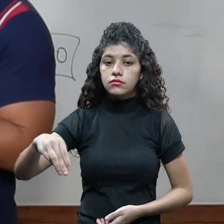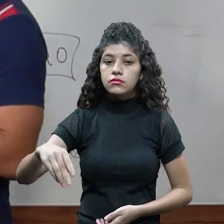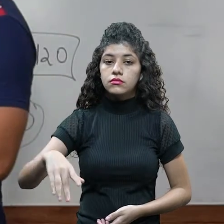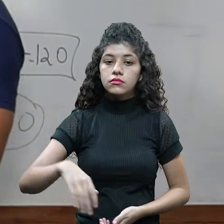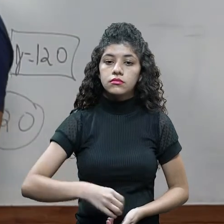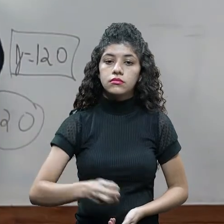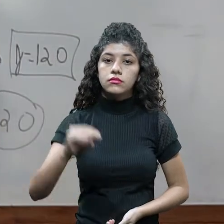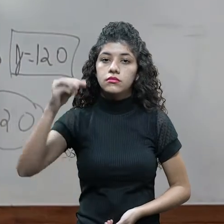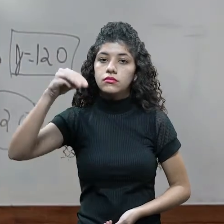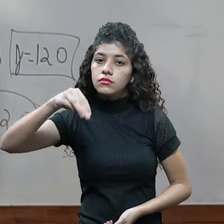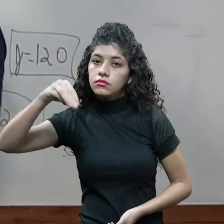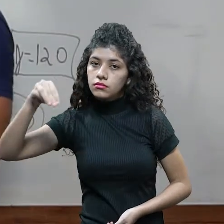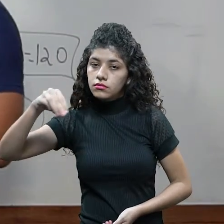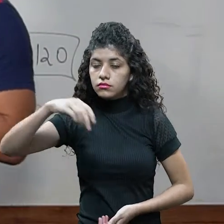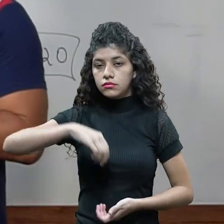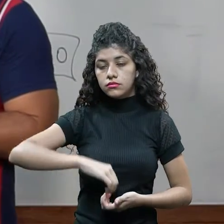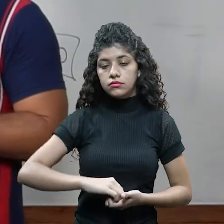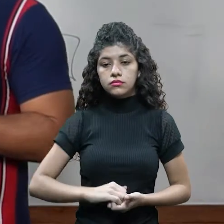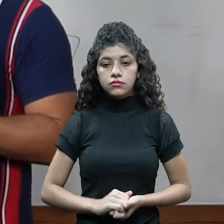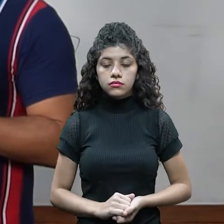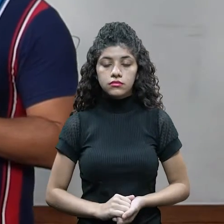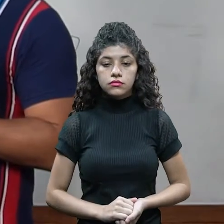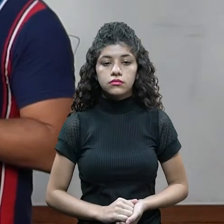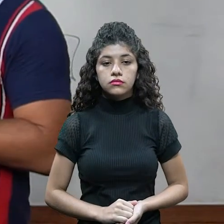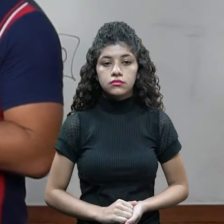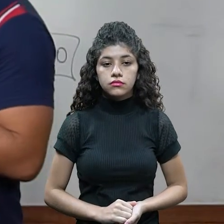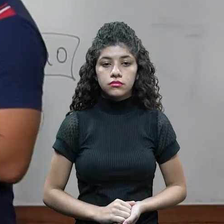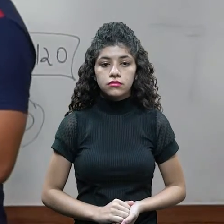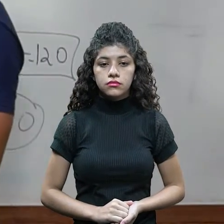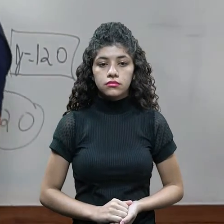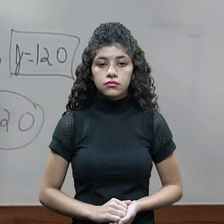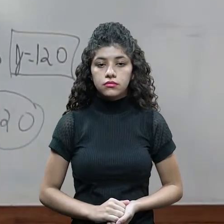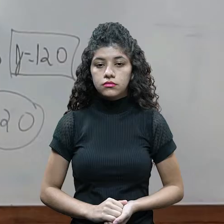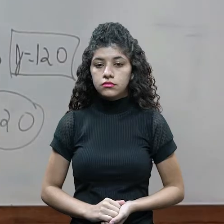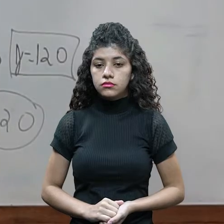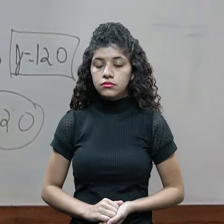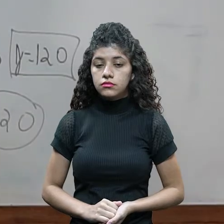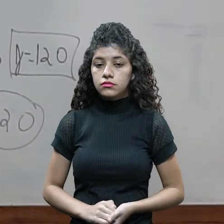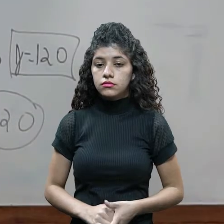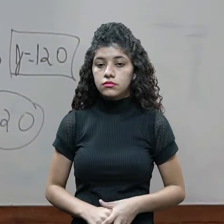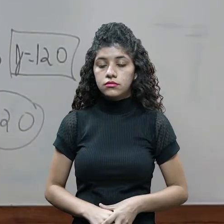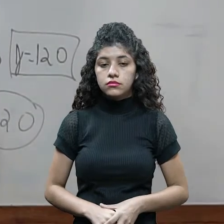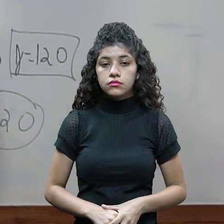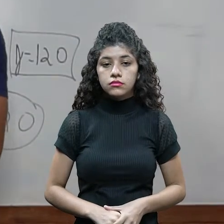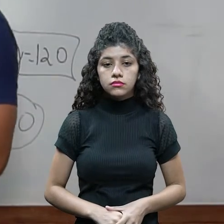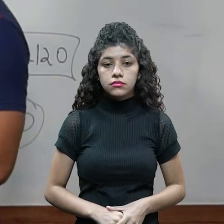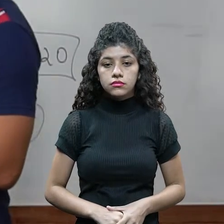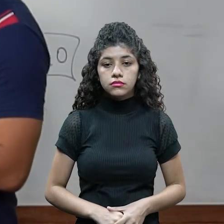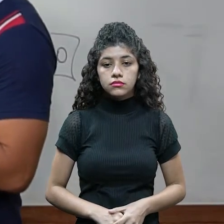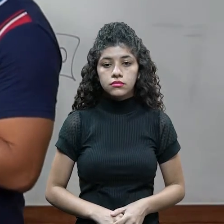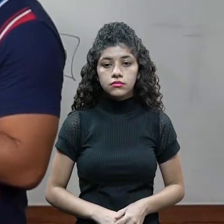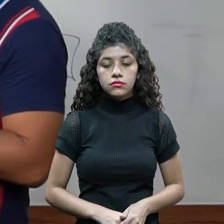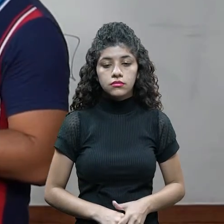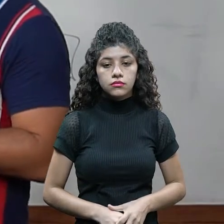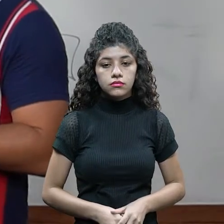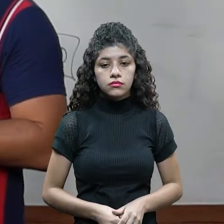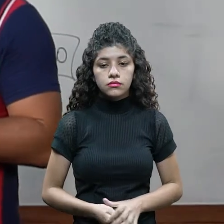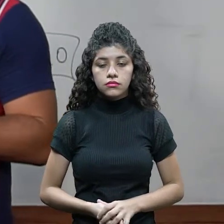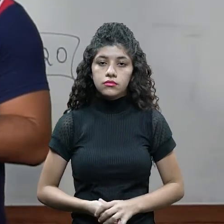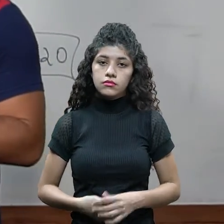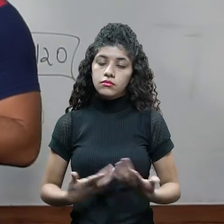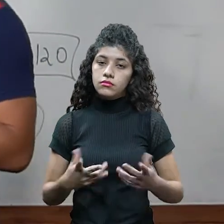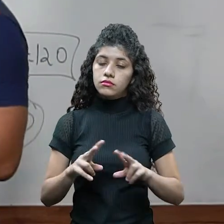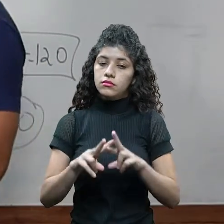menor do que o metro, e tenho o milímetro, 1000 vezes menor do que o metro. Professor, se fosse de volume, simples, onde tem M eu ia botar L